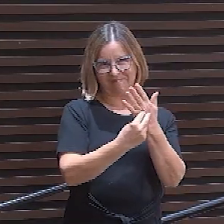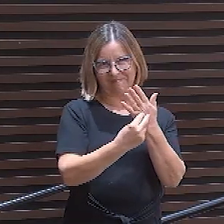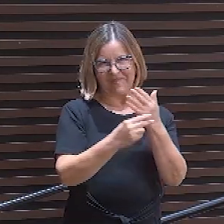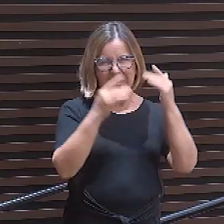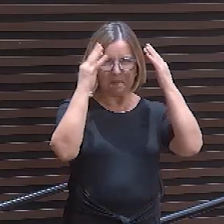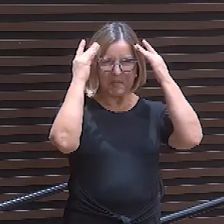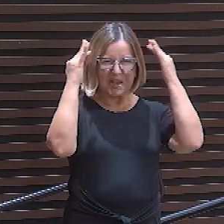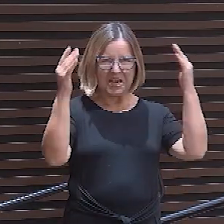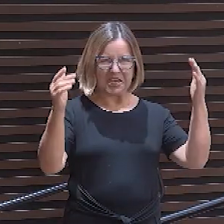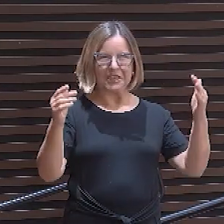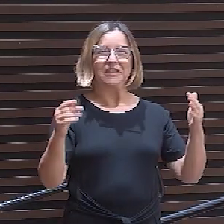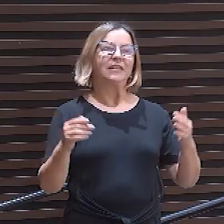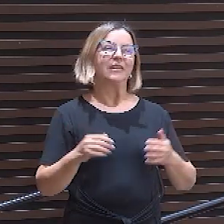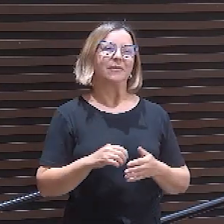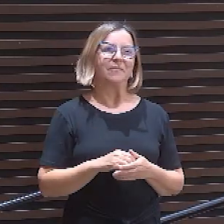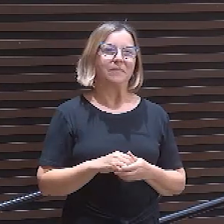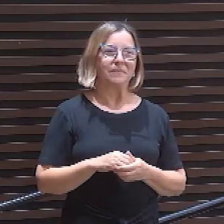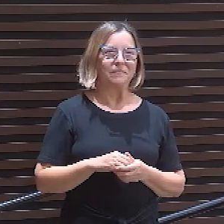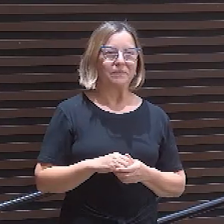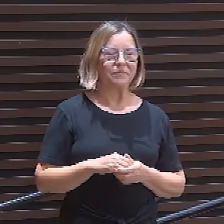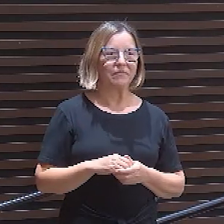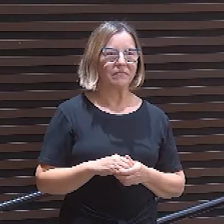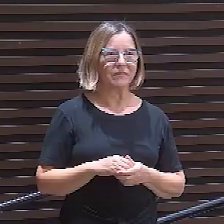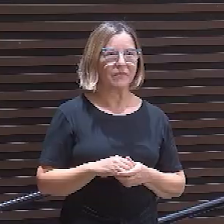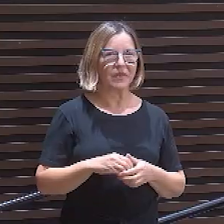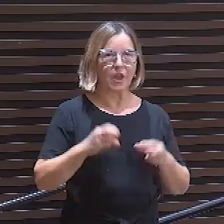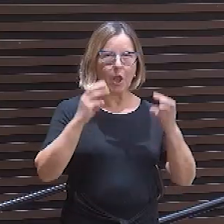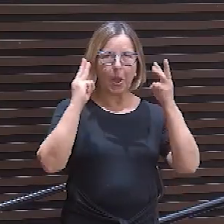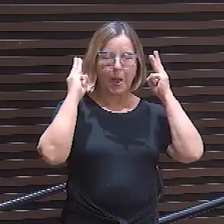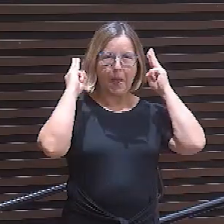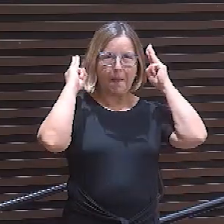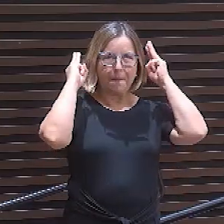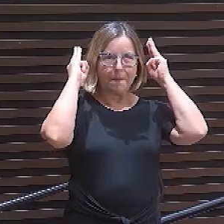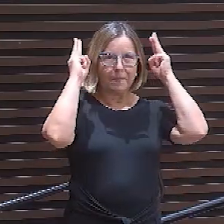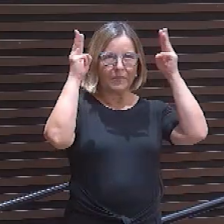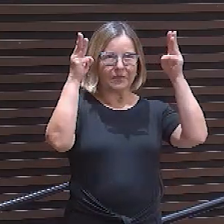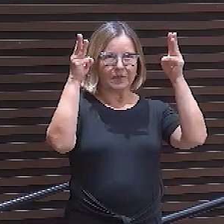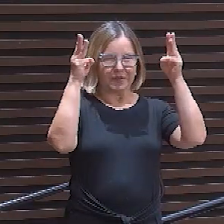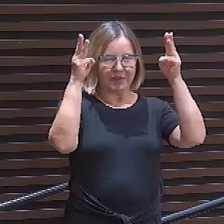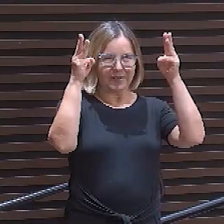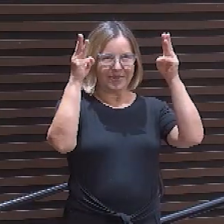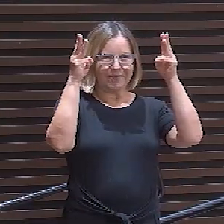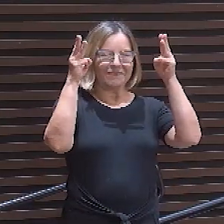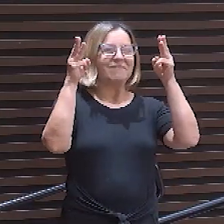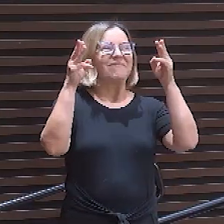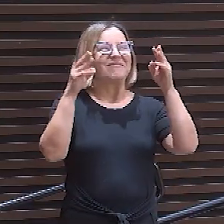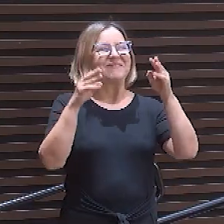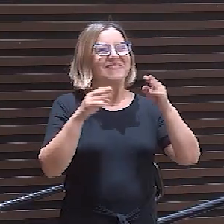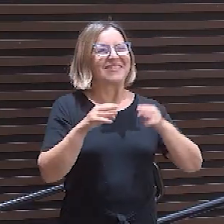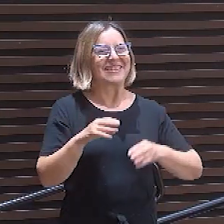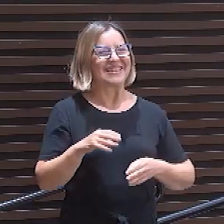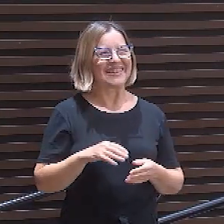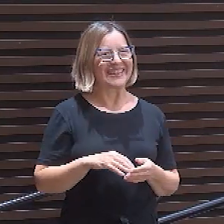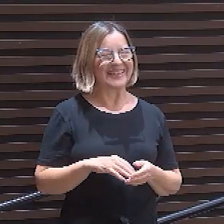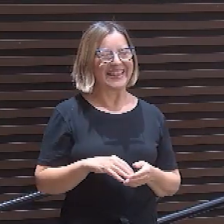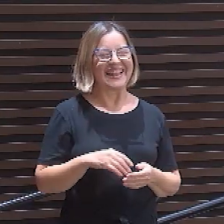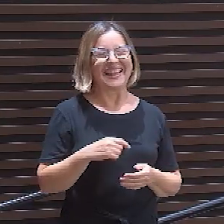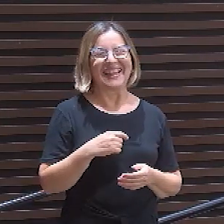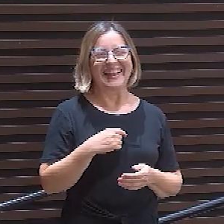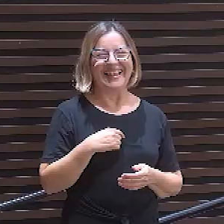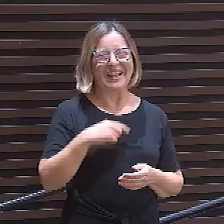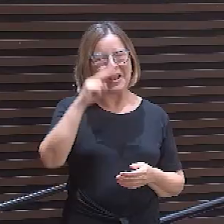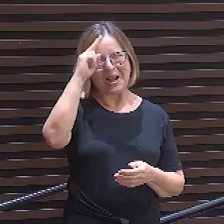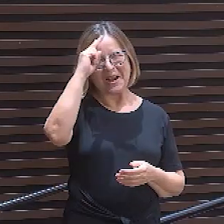Ele não estava vendo o vis aute sunt incipientiae mores. Estou lembrando do meu tempo